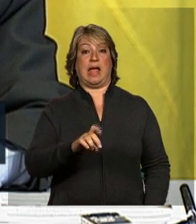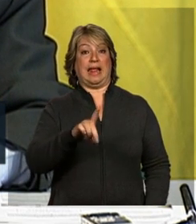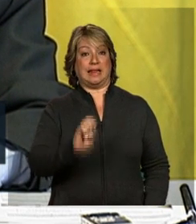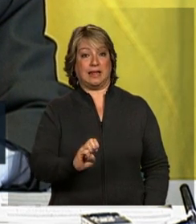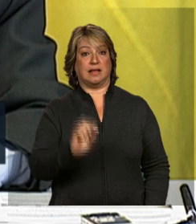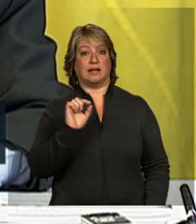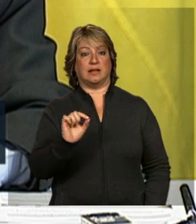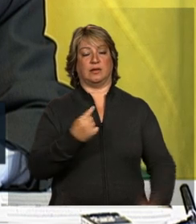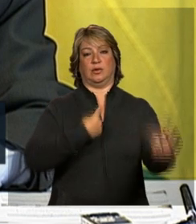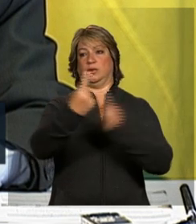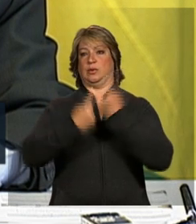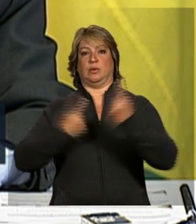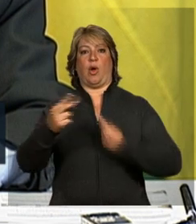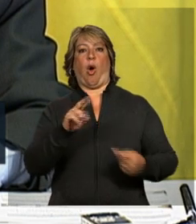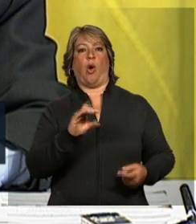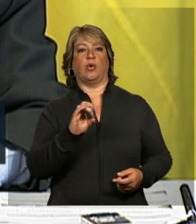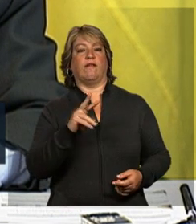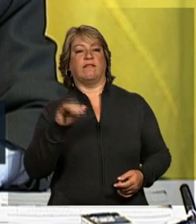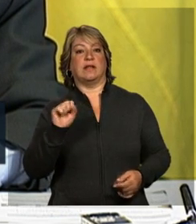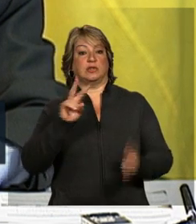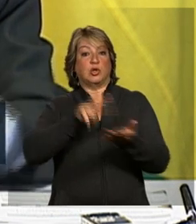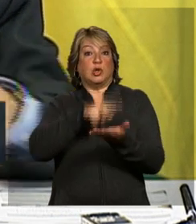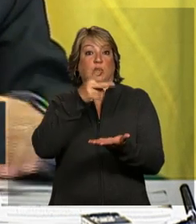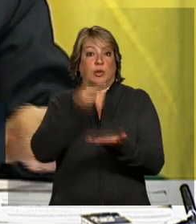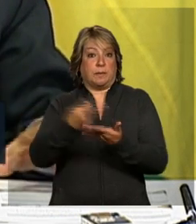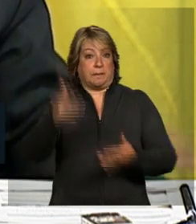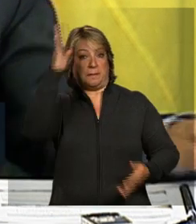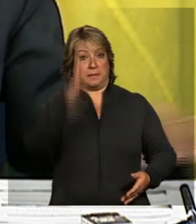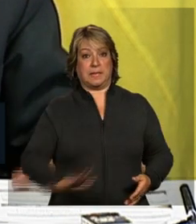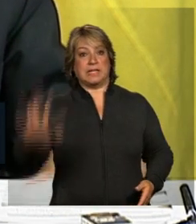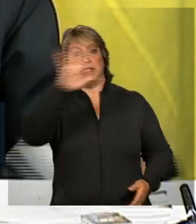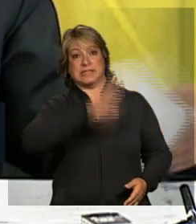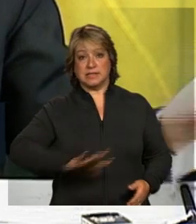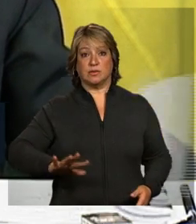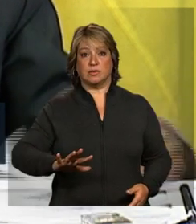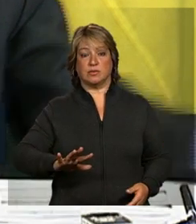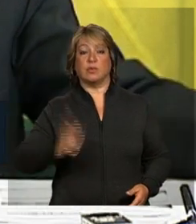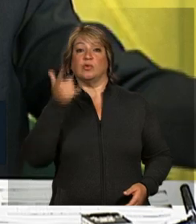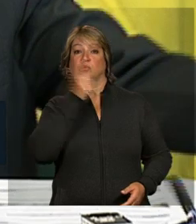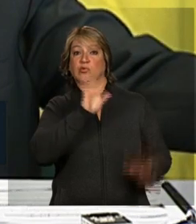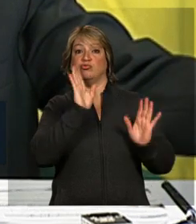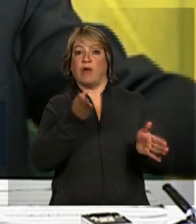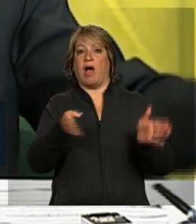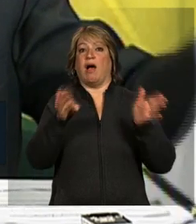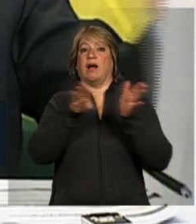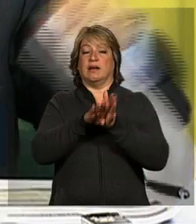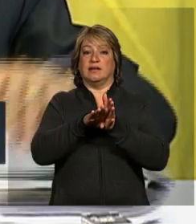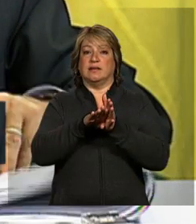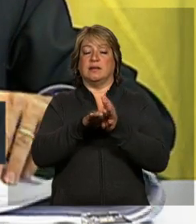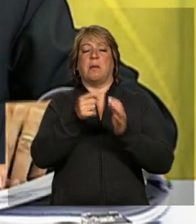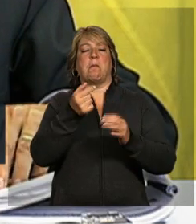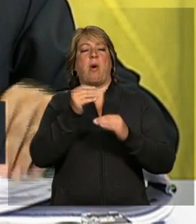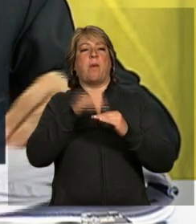de rodovias duplicadas do Brasil alcança